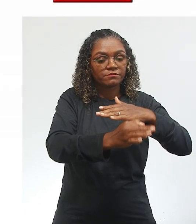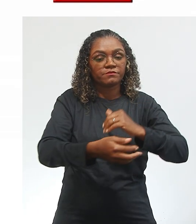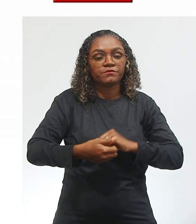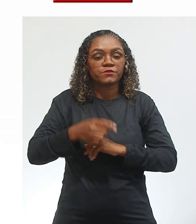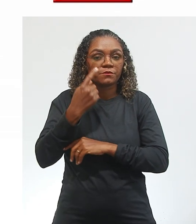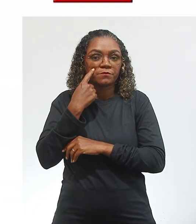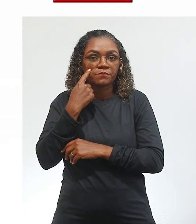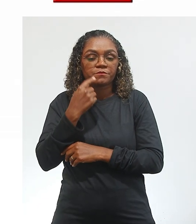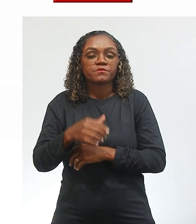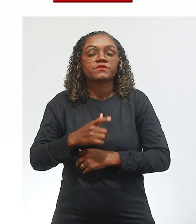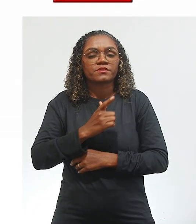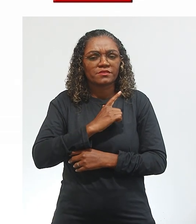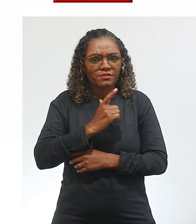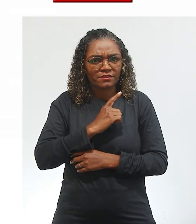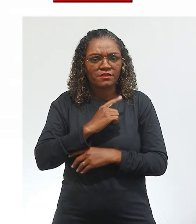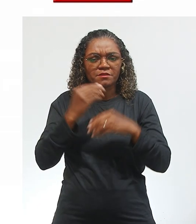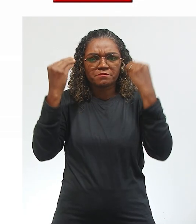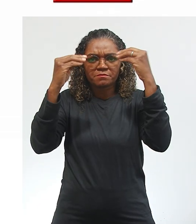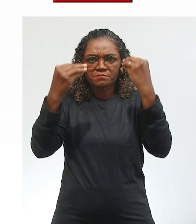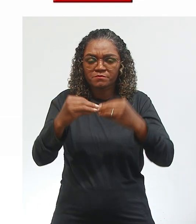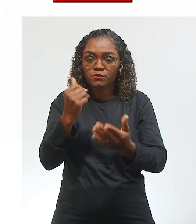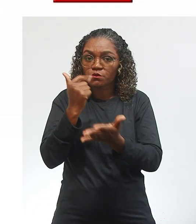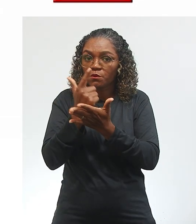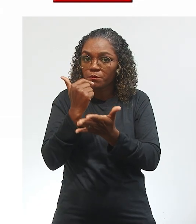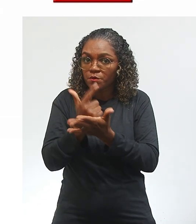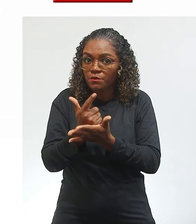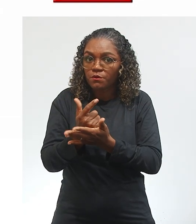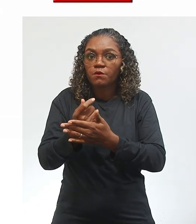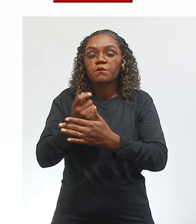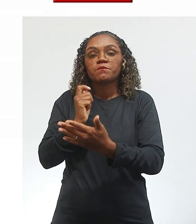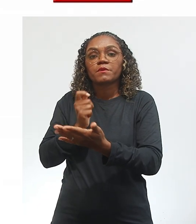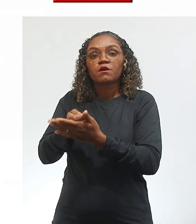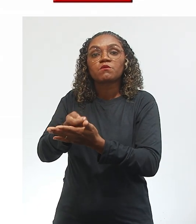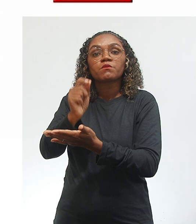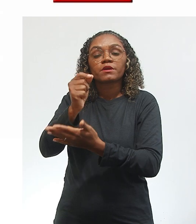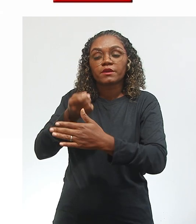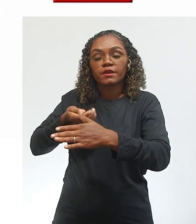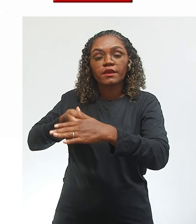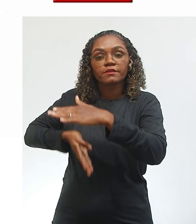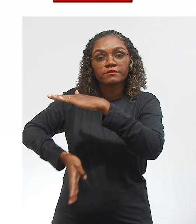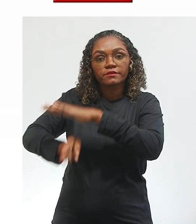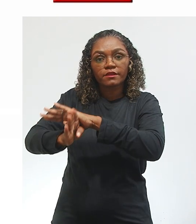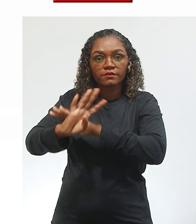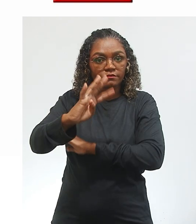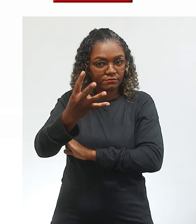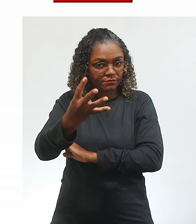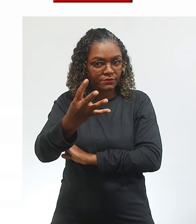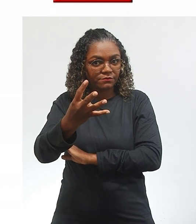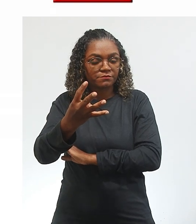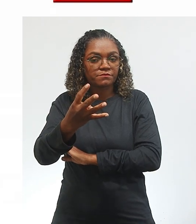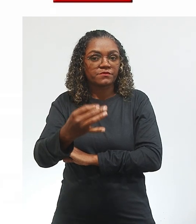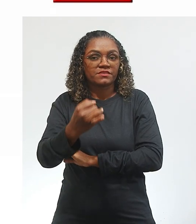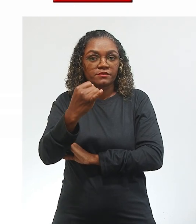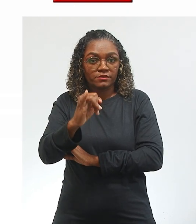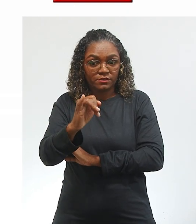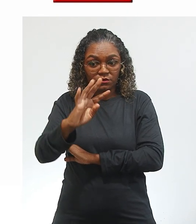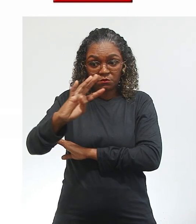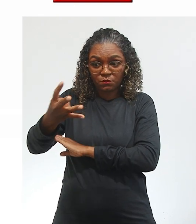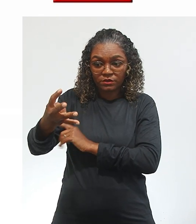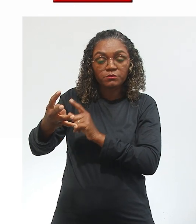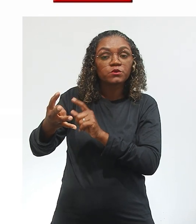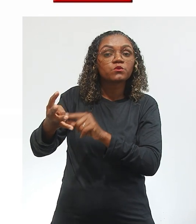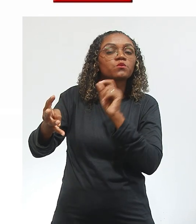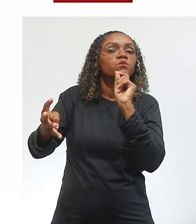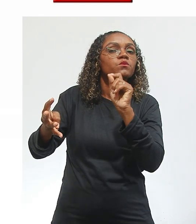mercadoria, também temos o lançamento. Aqui também falou que ele comprou mercadoria com uma entrada no valor de 4 mil. Se ele falou dessa entrada no valor de 4 mil,